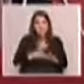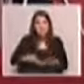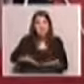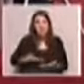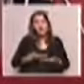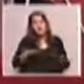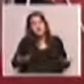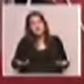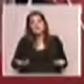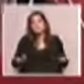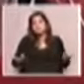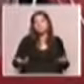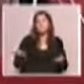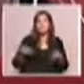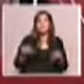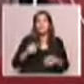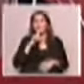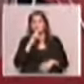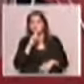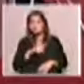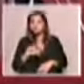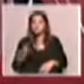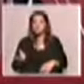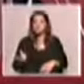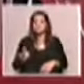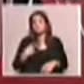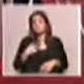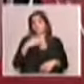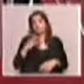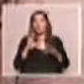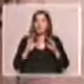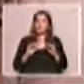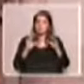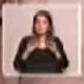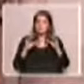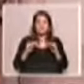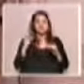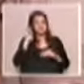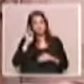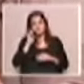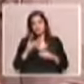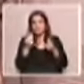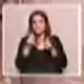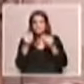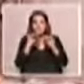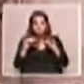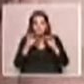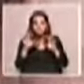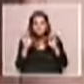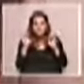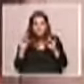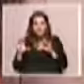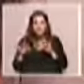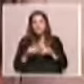tem sempre o desafio de realmente assegurar, sobretudo, eu diria, a textura é um ponto determinante, sobretudo na textura